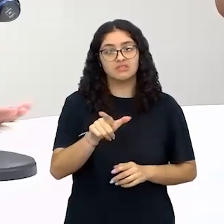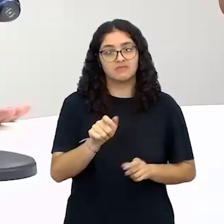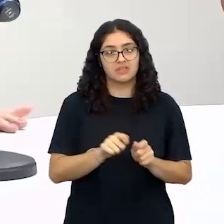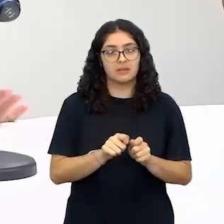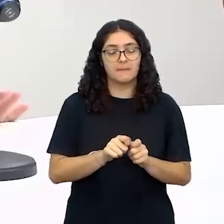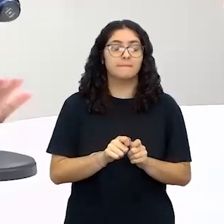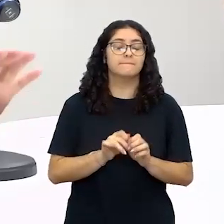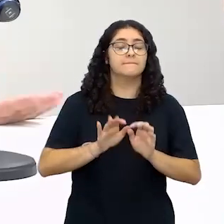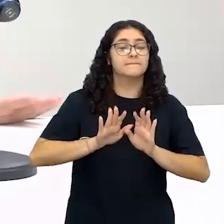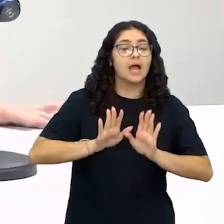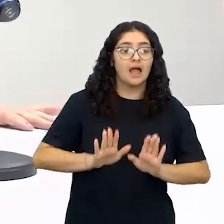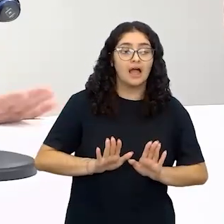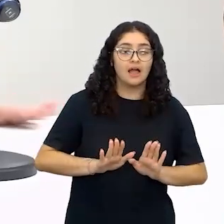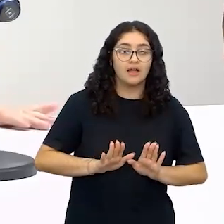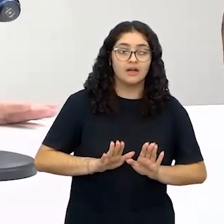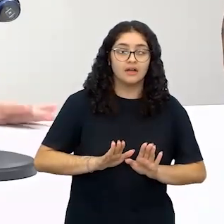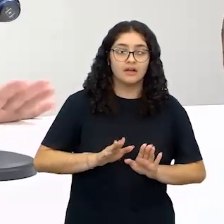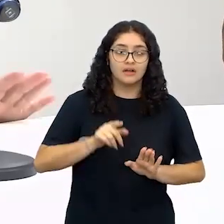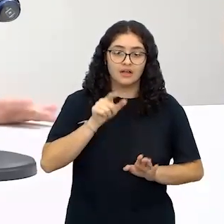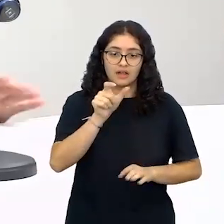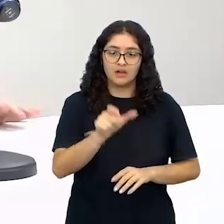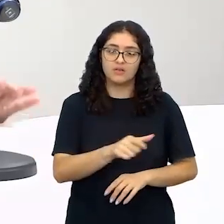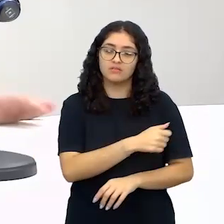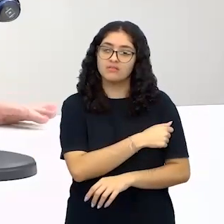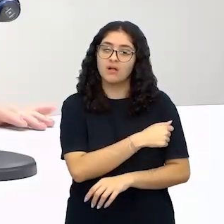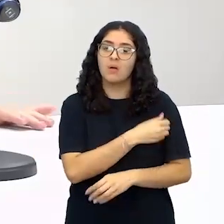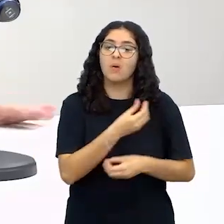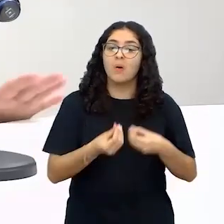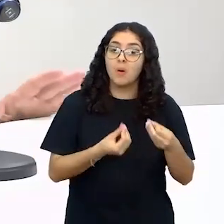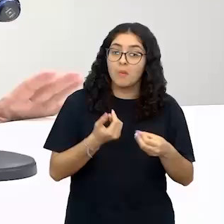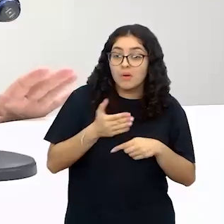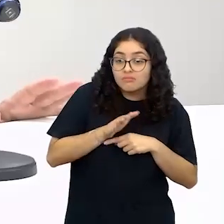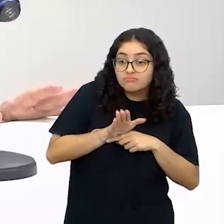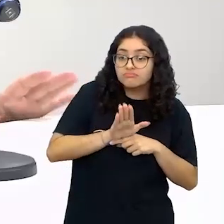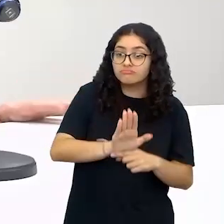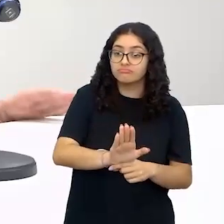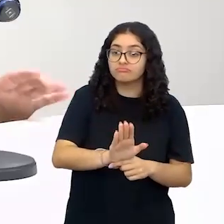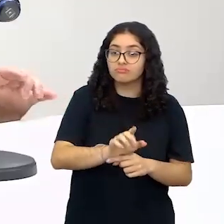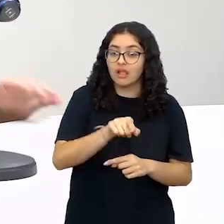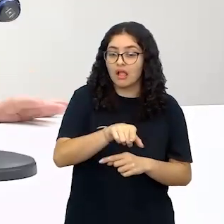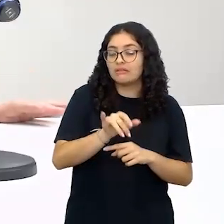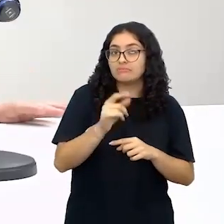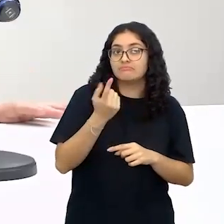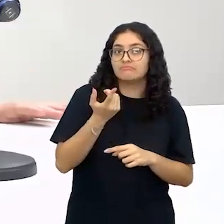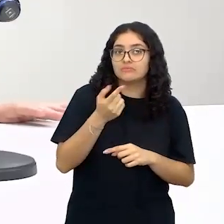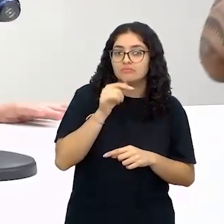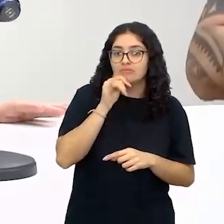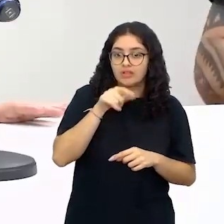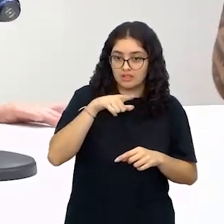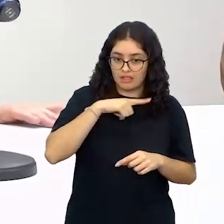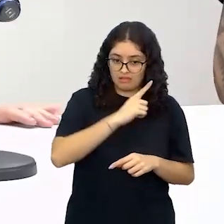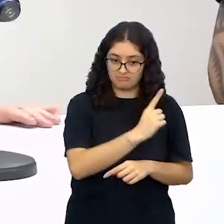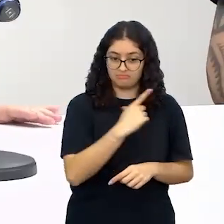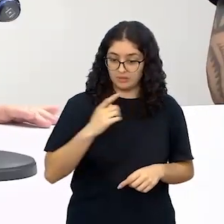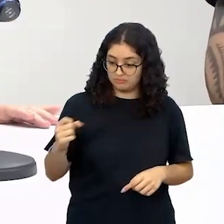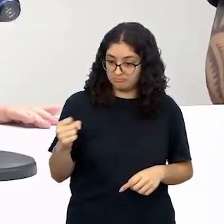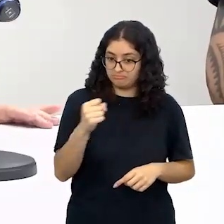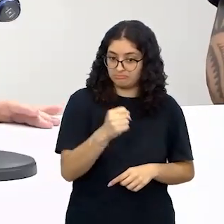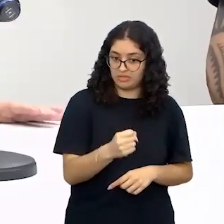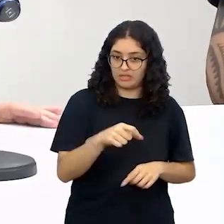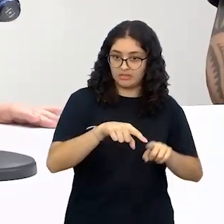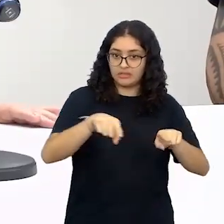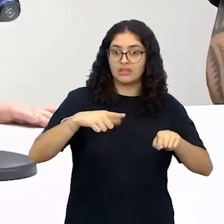Mas aquele aluno da sala, como é que eu posso ajudar o aluno que está na minha sala? Ou que ele